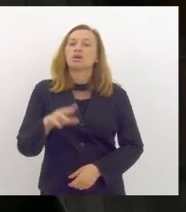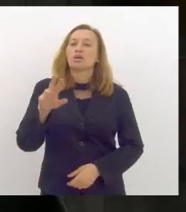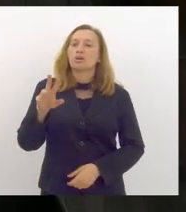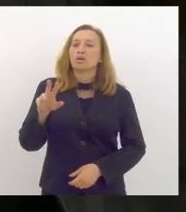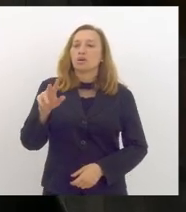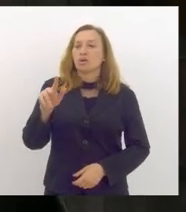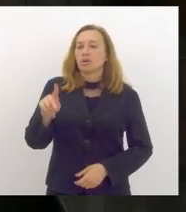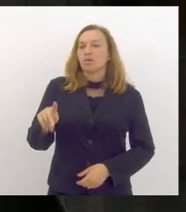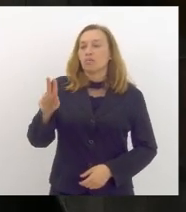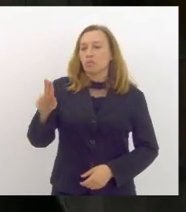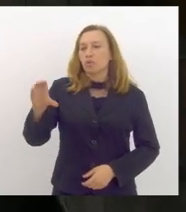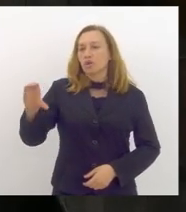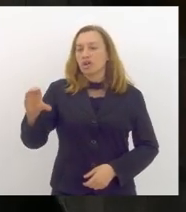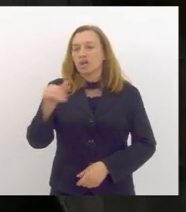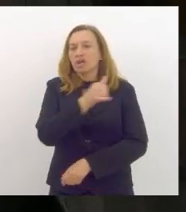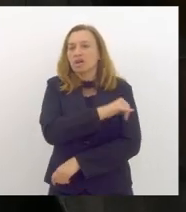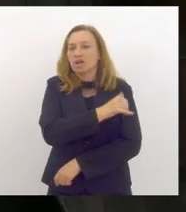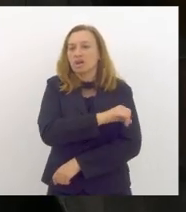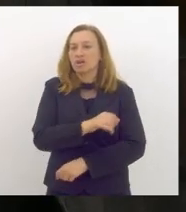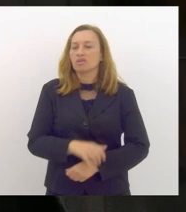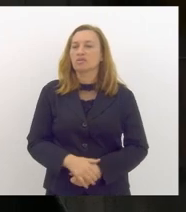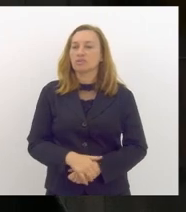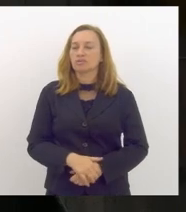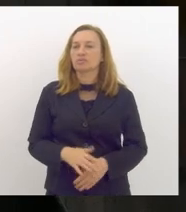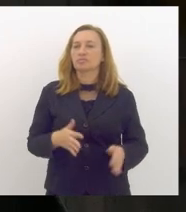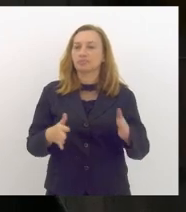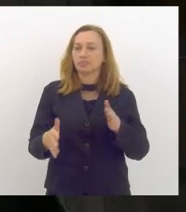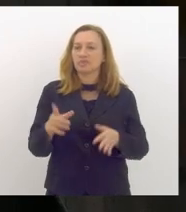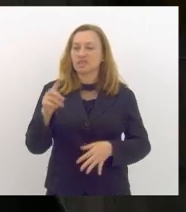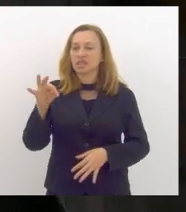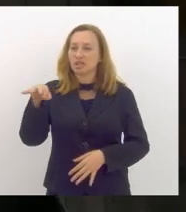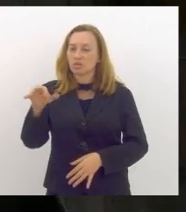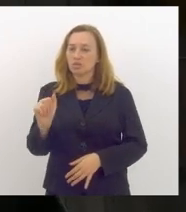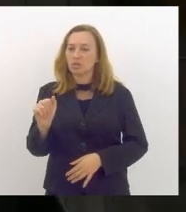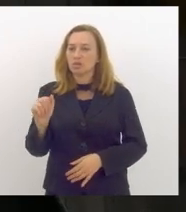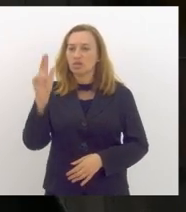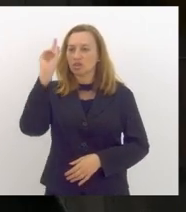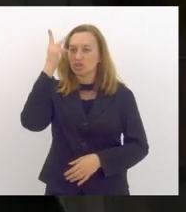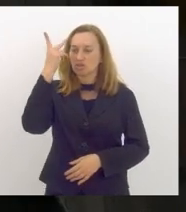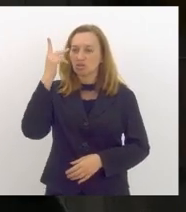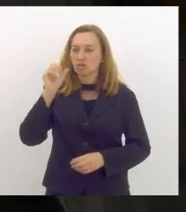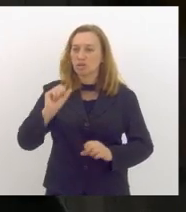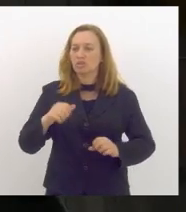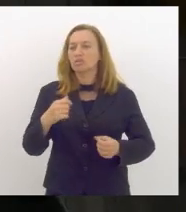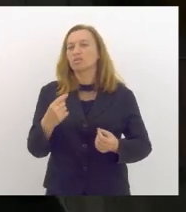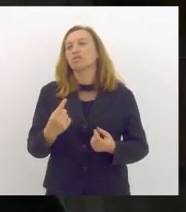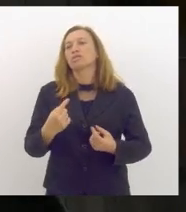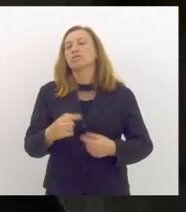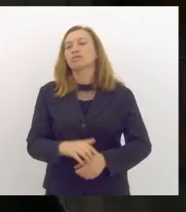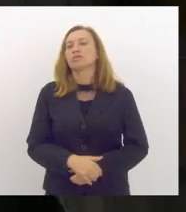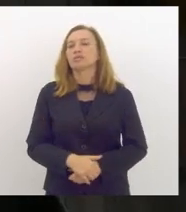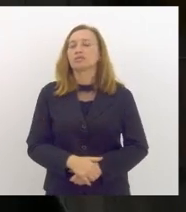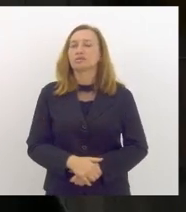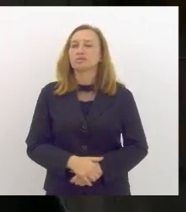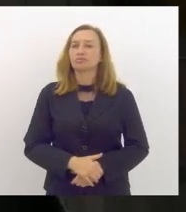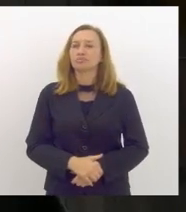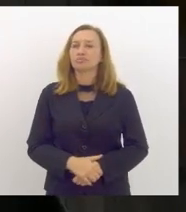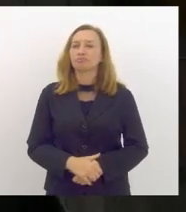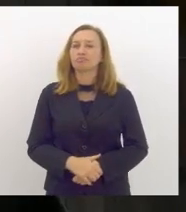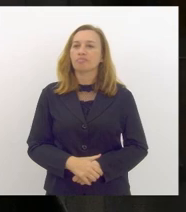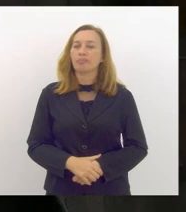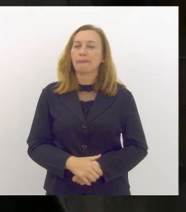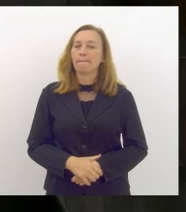puc-rio já tinha abrigado durante a ditadura também atos históricos de resistência ao árbitro pois bem